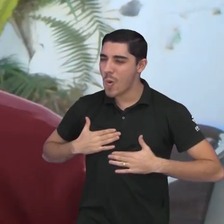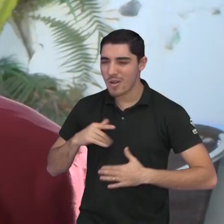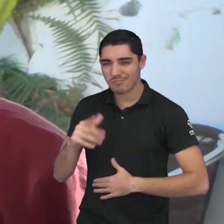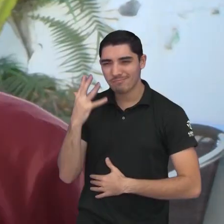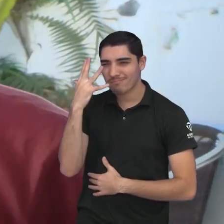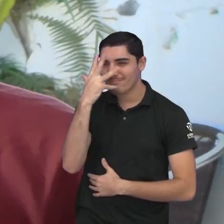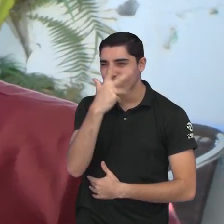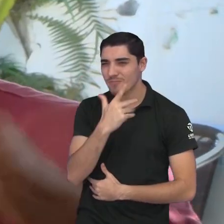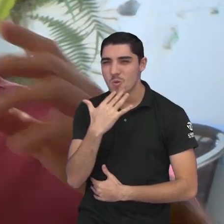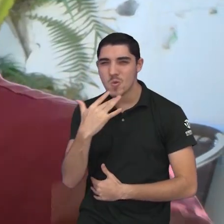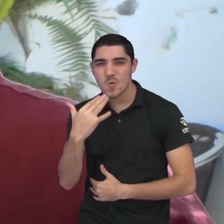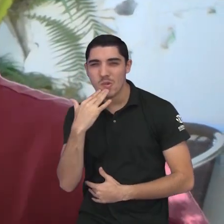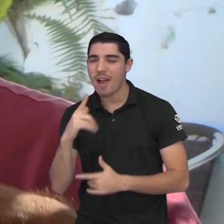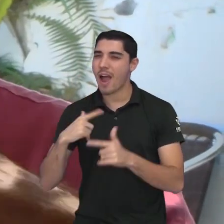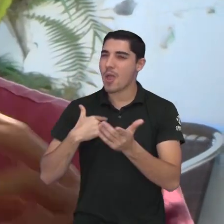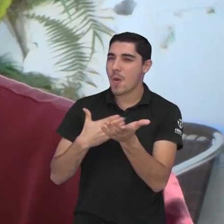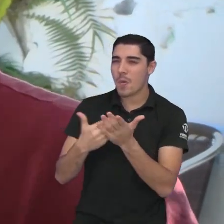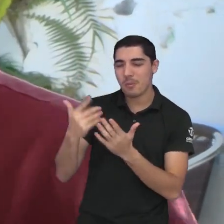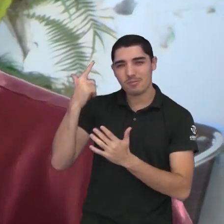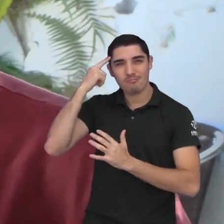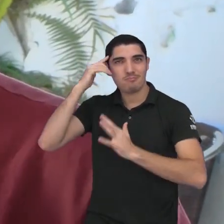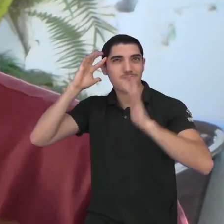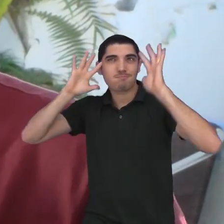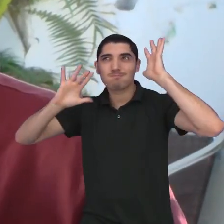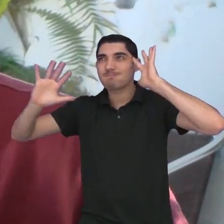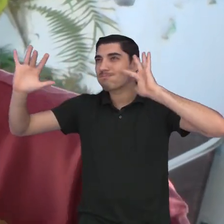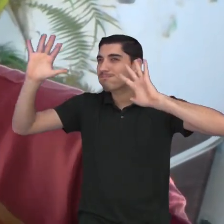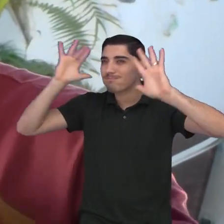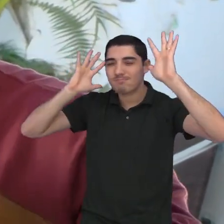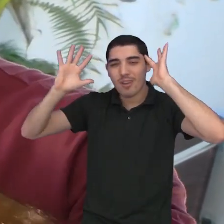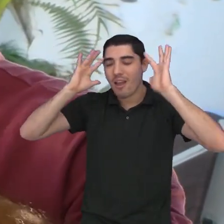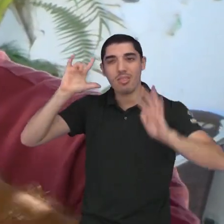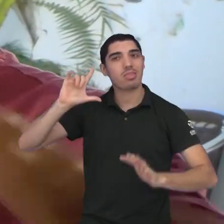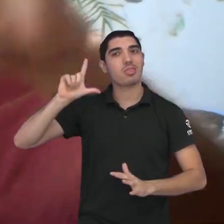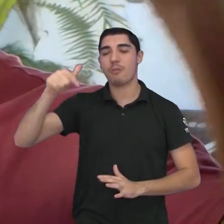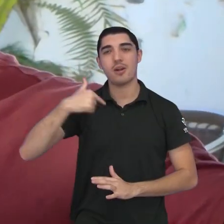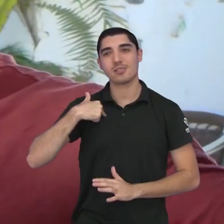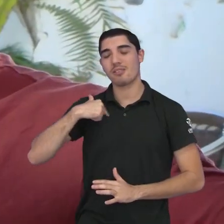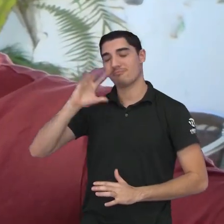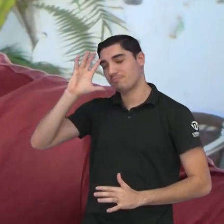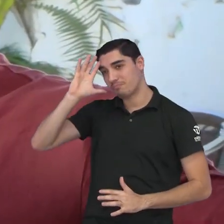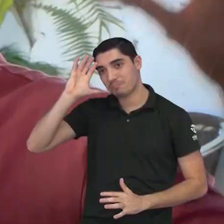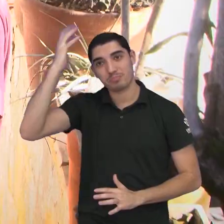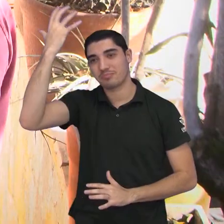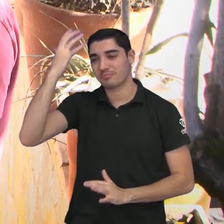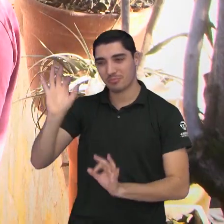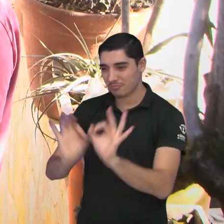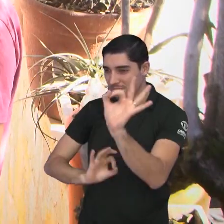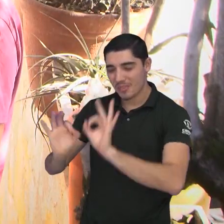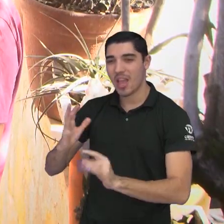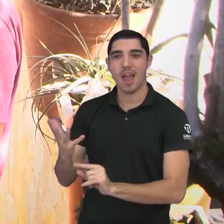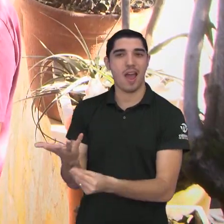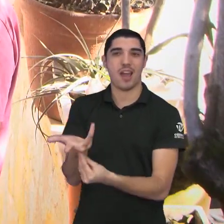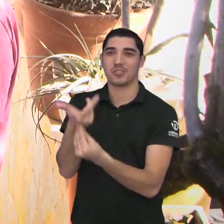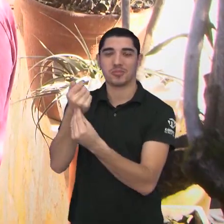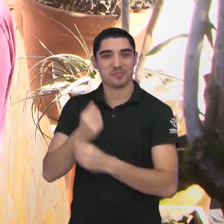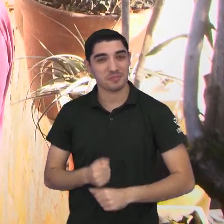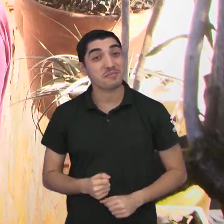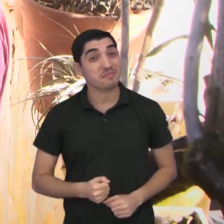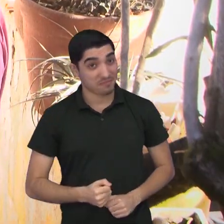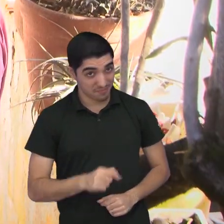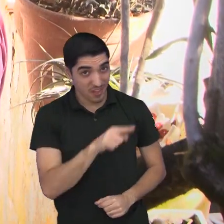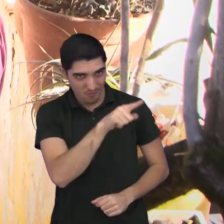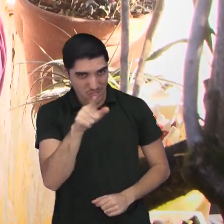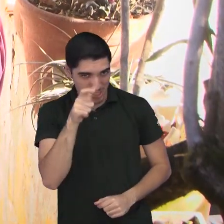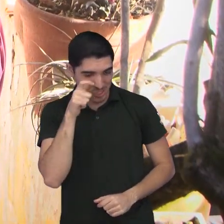com as formas. Aí começou aquela coisa elíptica entrar na minha cabeça e foi de onde, bum, aí veio tudo. Agora é impressionante você